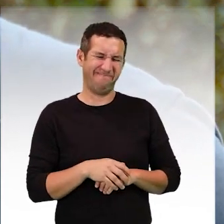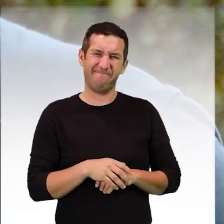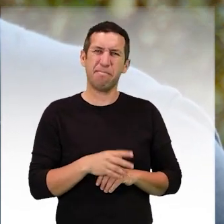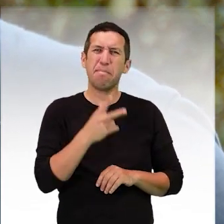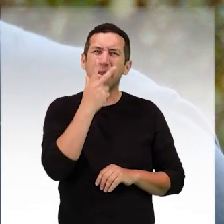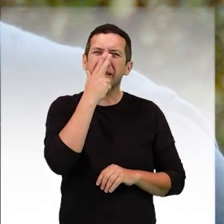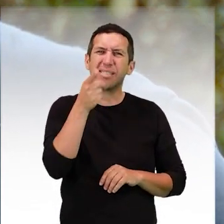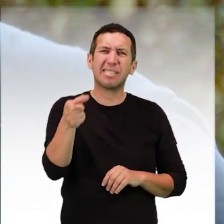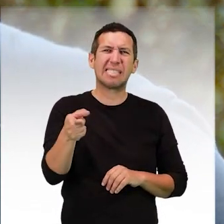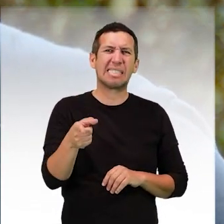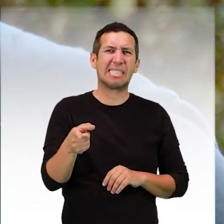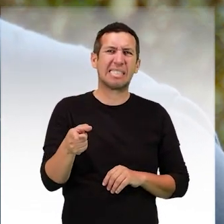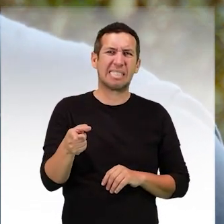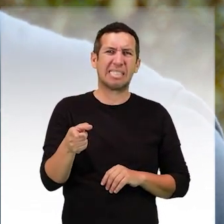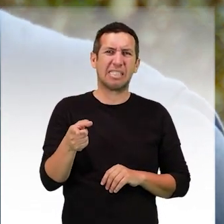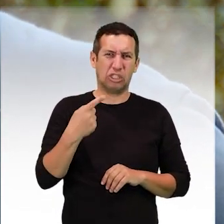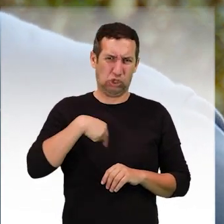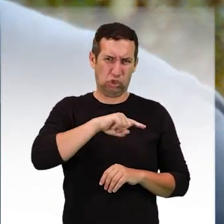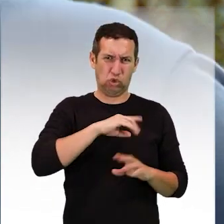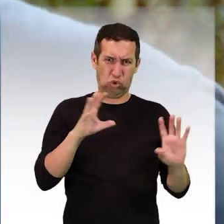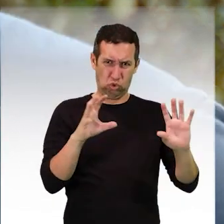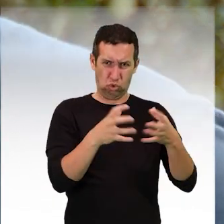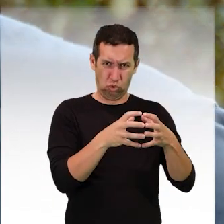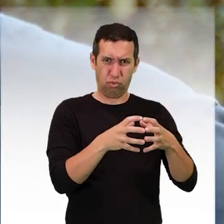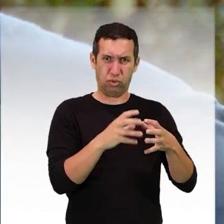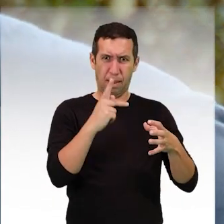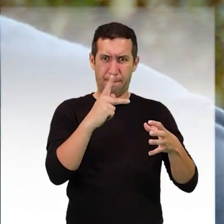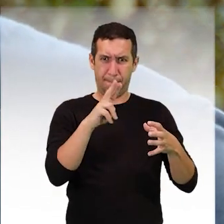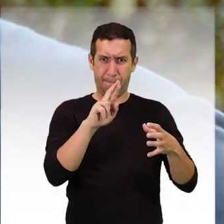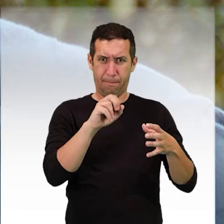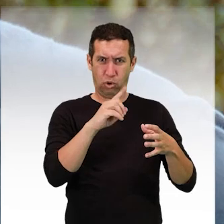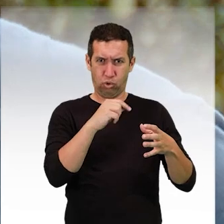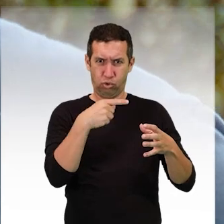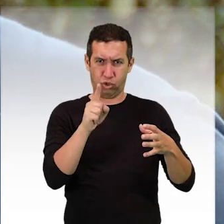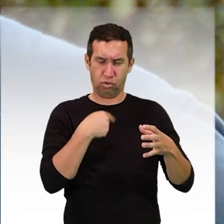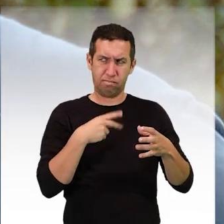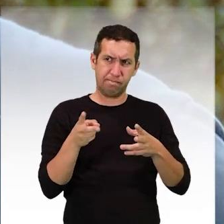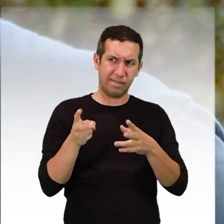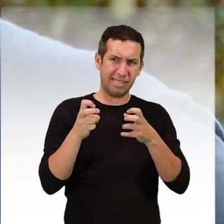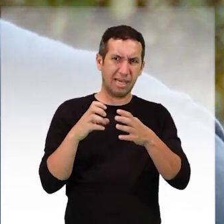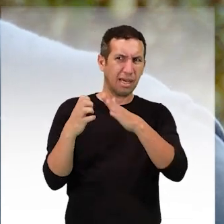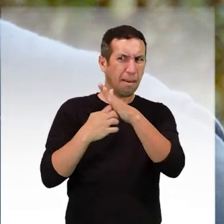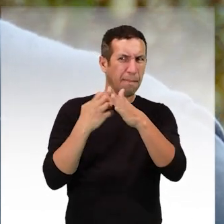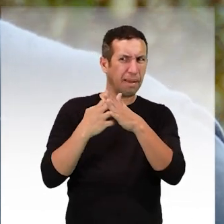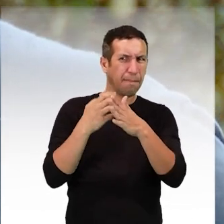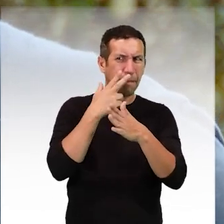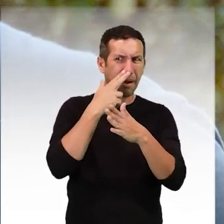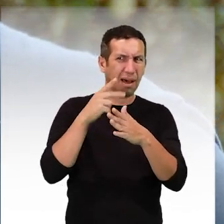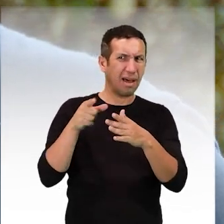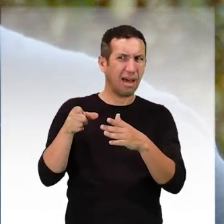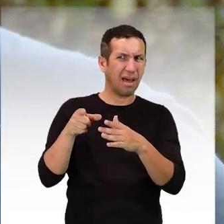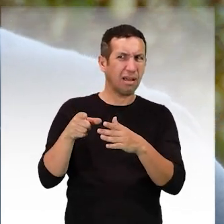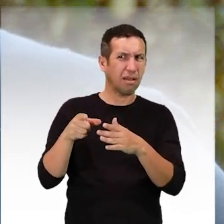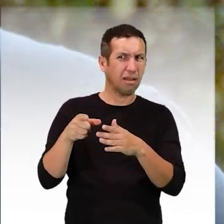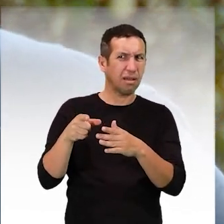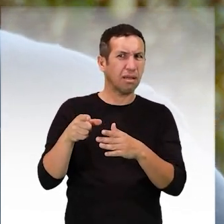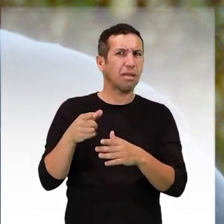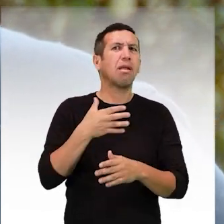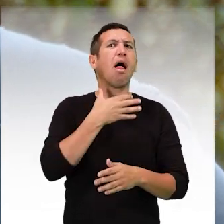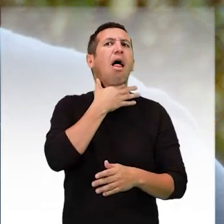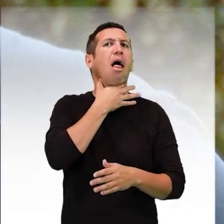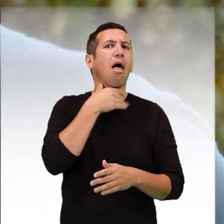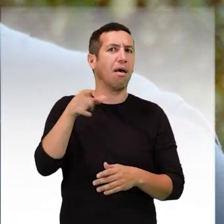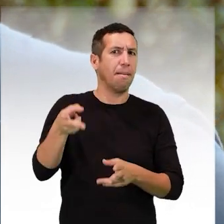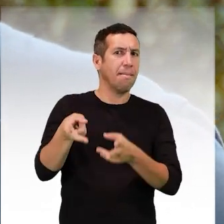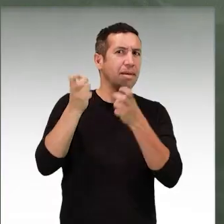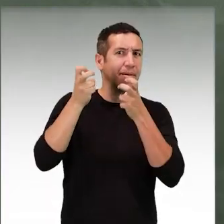bem, né? E nós, da equipe de produção, começamos a perceber isso por causa de